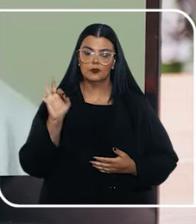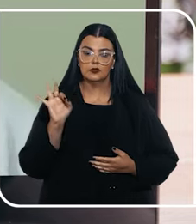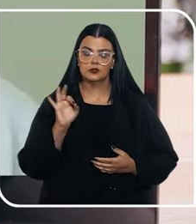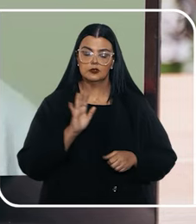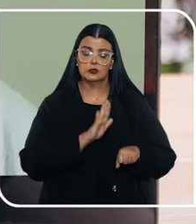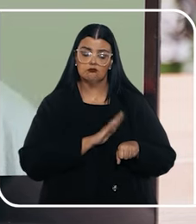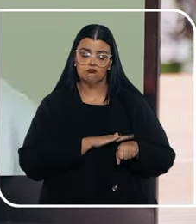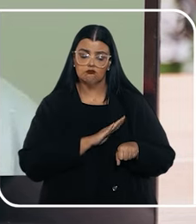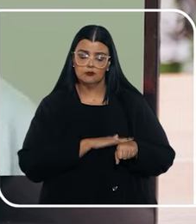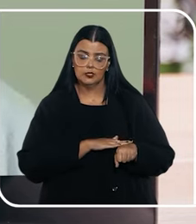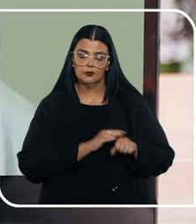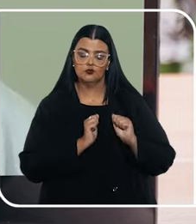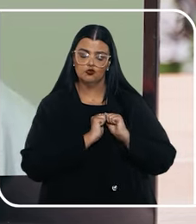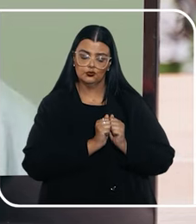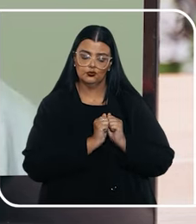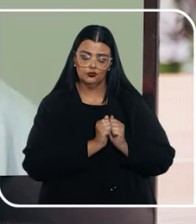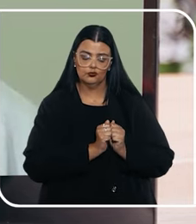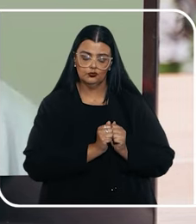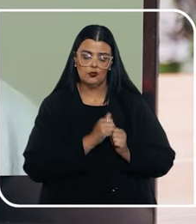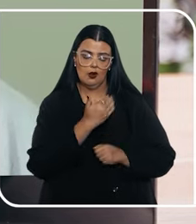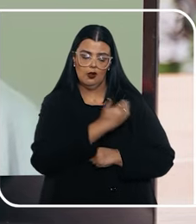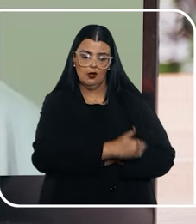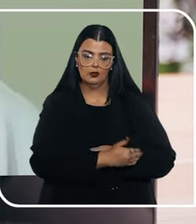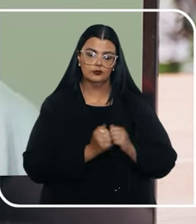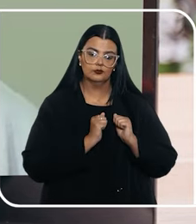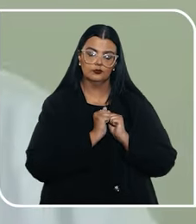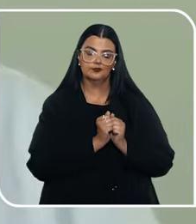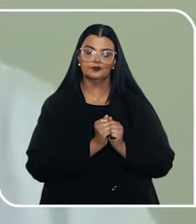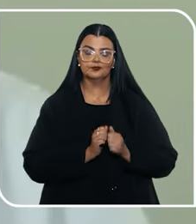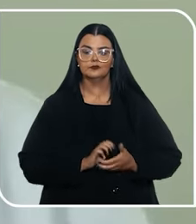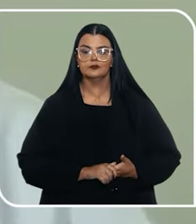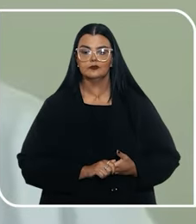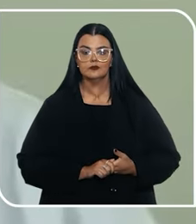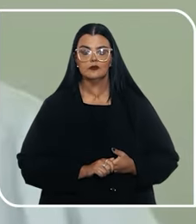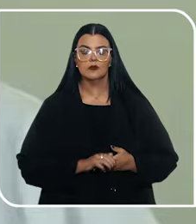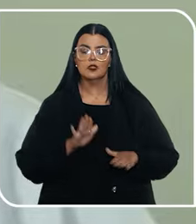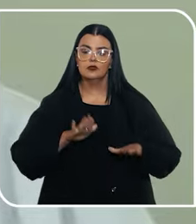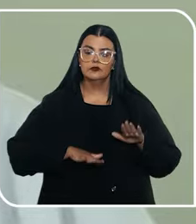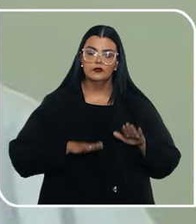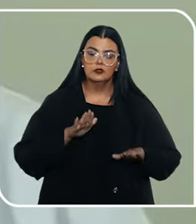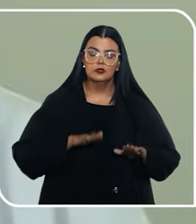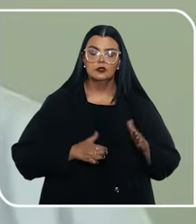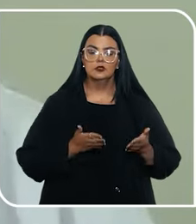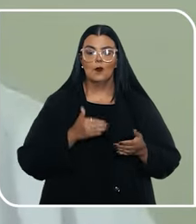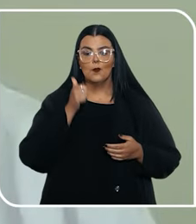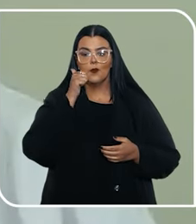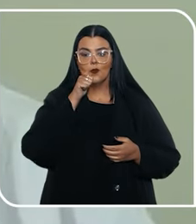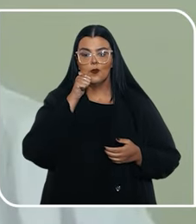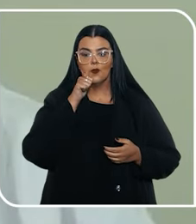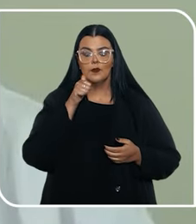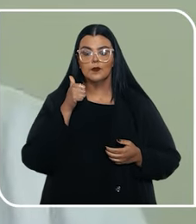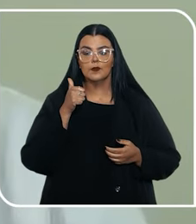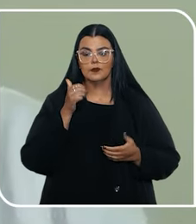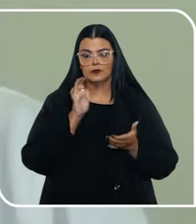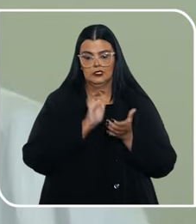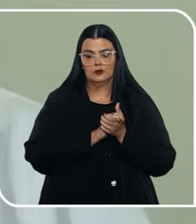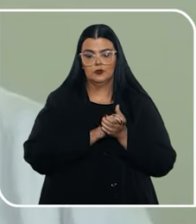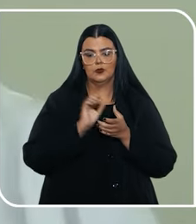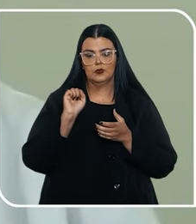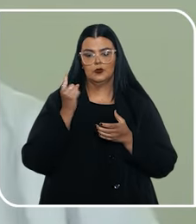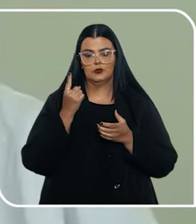70% do meu tempo com ela comigo do meu lado, né? Algumas vezes, quando a minha esposa tinha